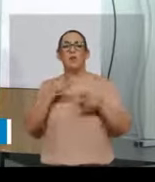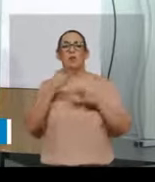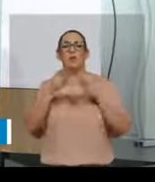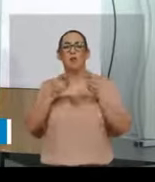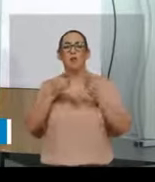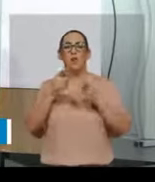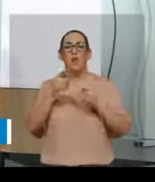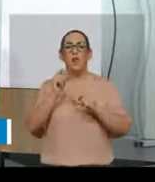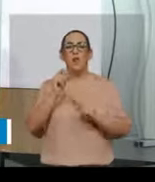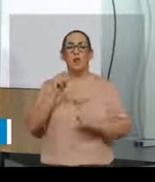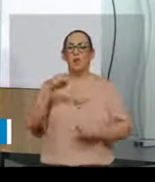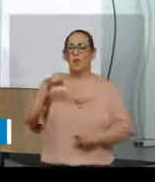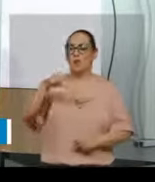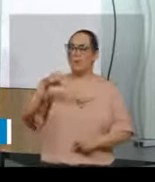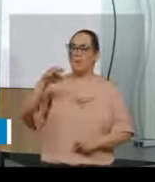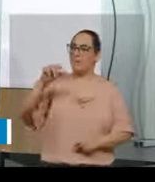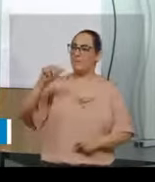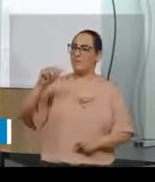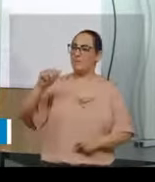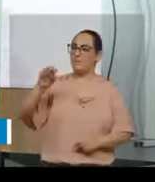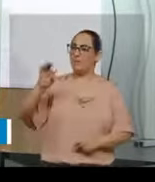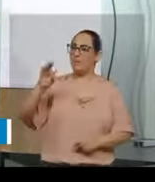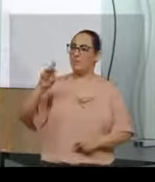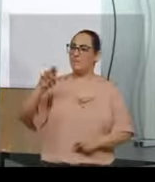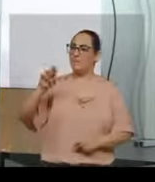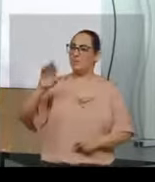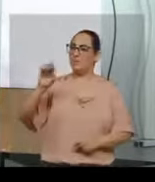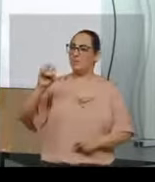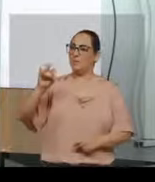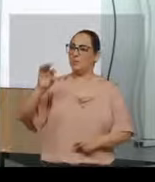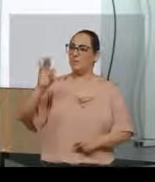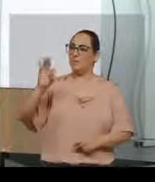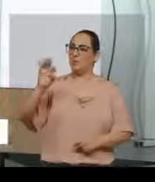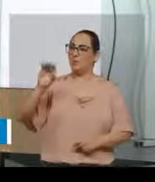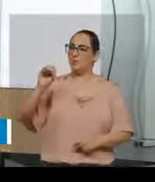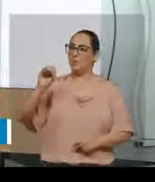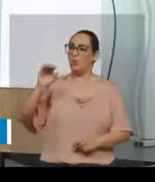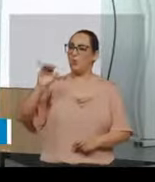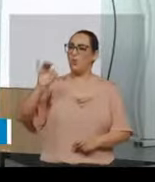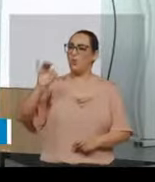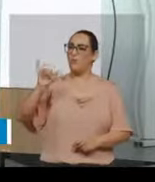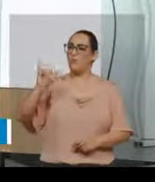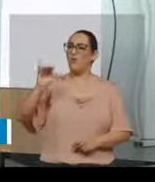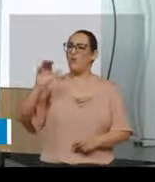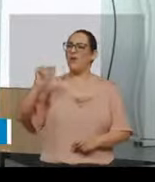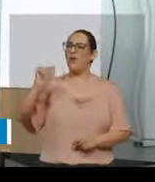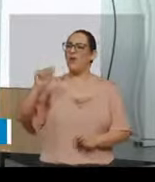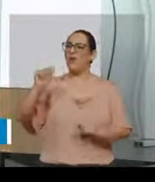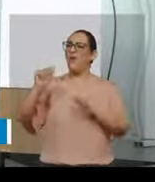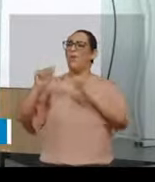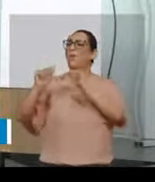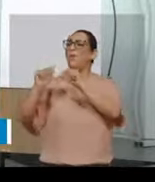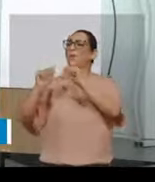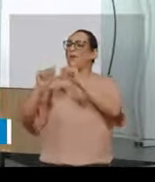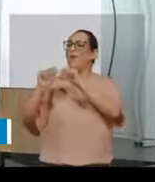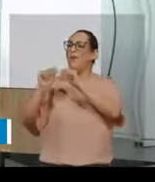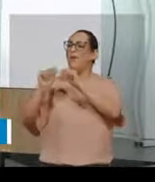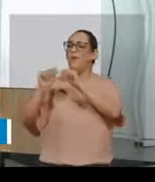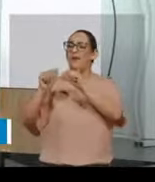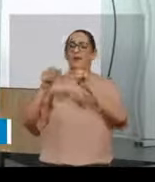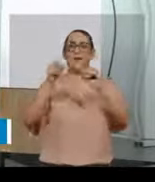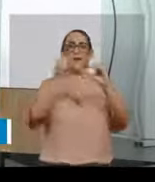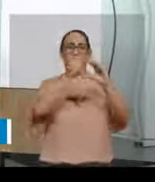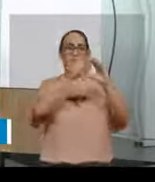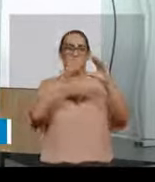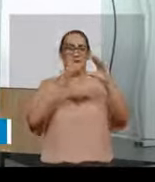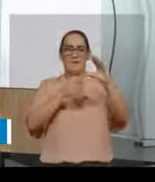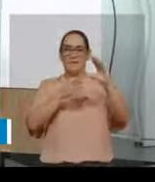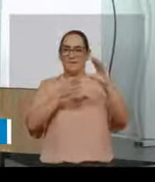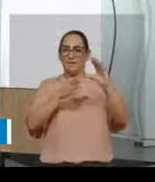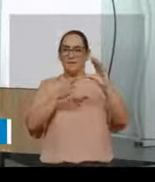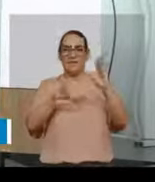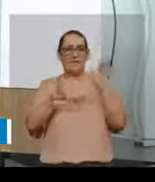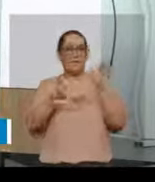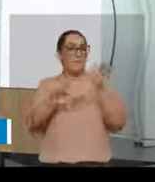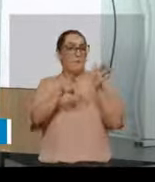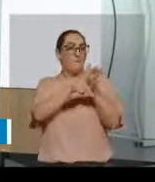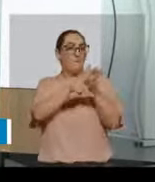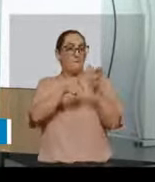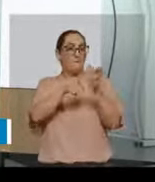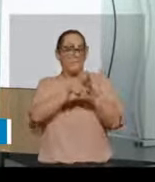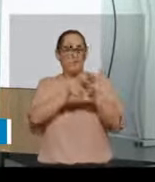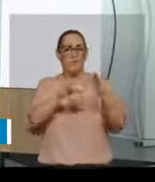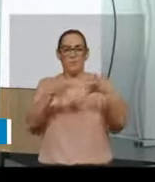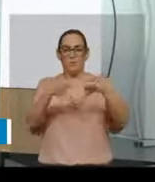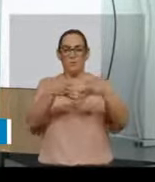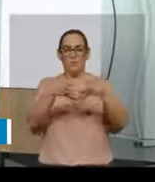matrotrofia, novamente, eu já expliquei o que é matrotrofia, que é uma característica exclusiva do reino plant, e elas